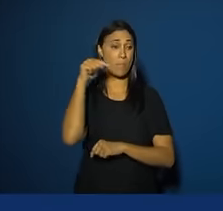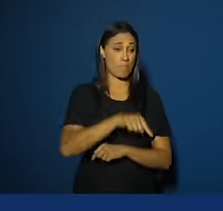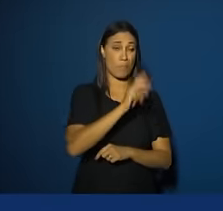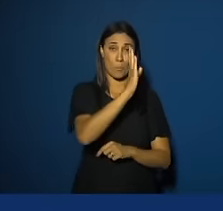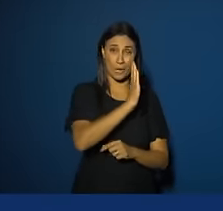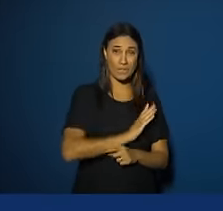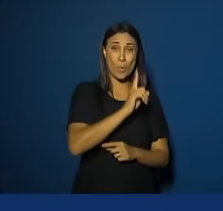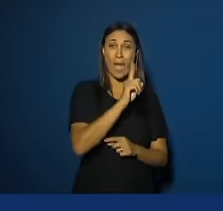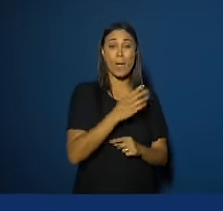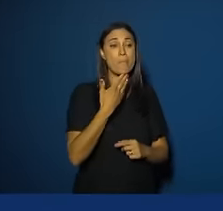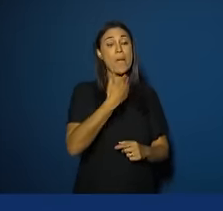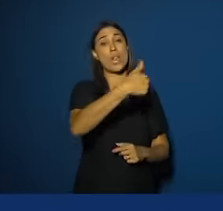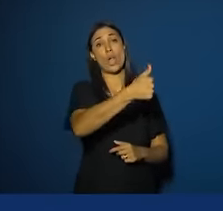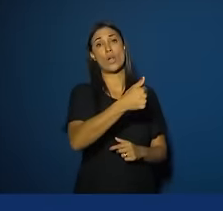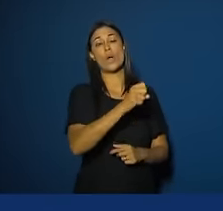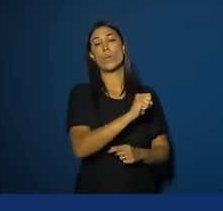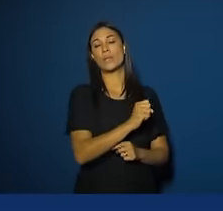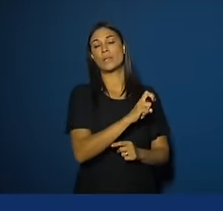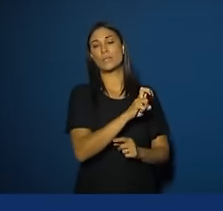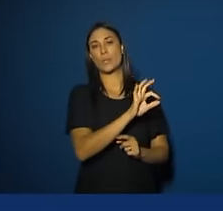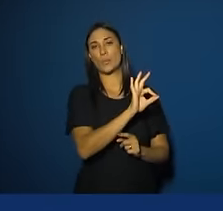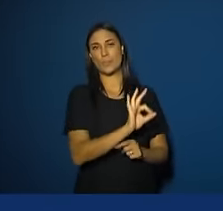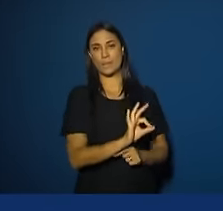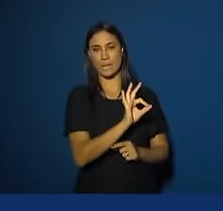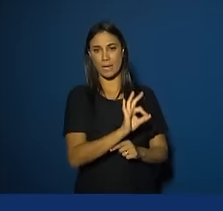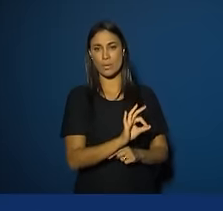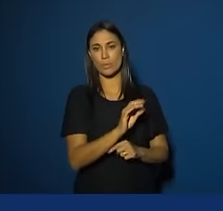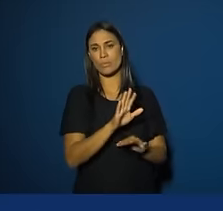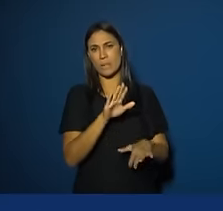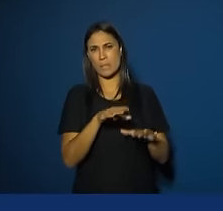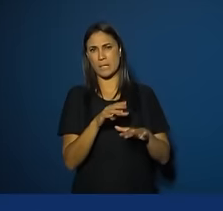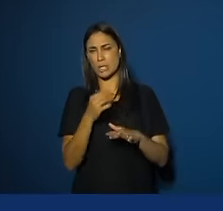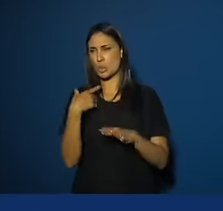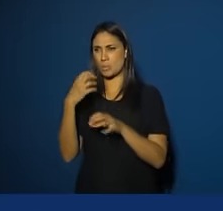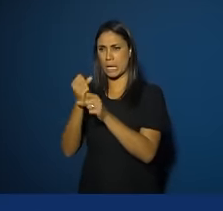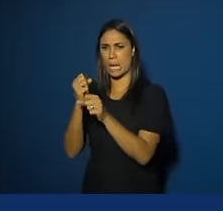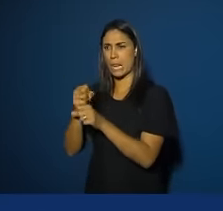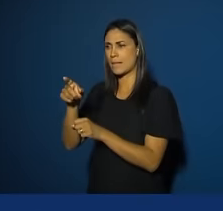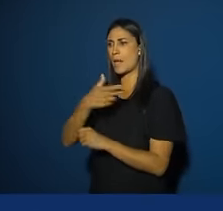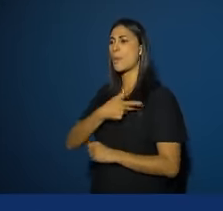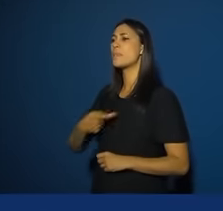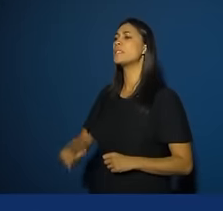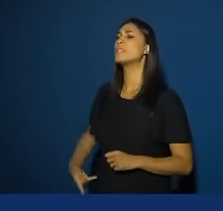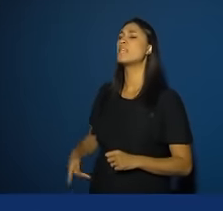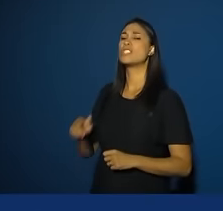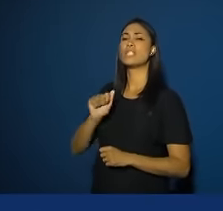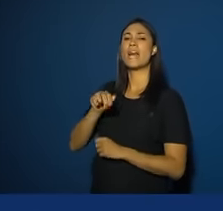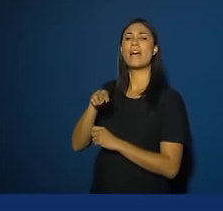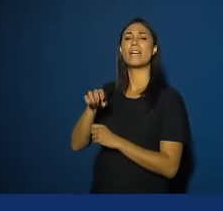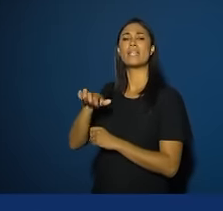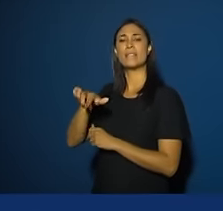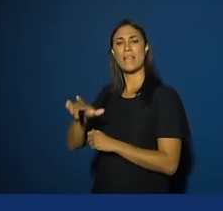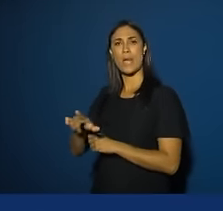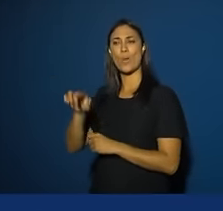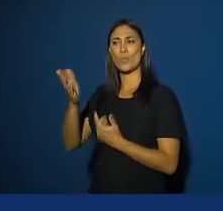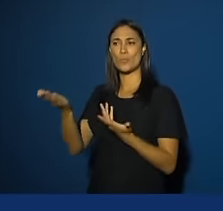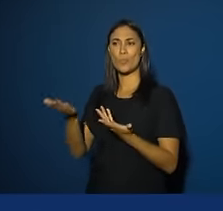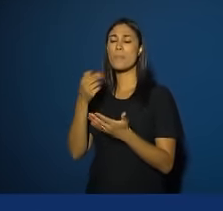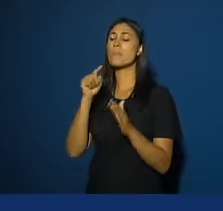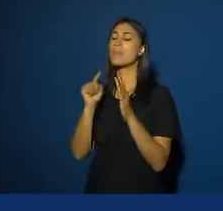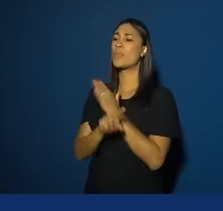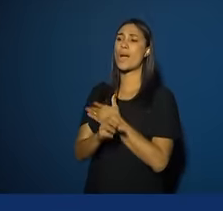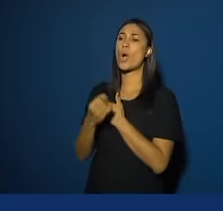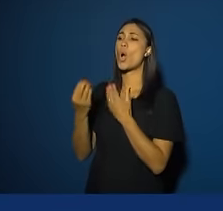países né 85% dependendo de como tá a conta tá aqui o presidente Dael posso fazer uma consulta pro Sandoval